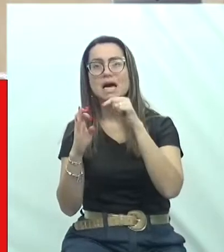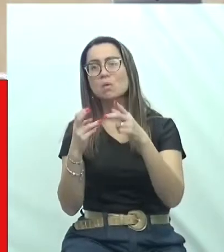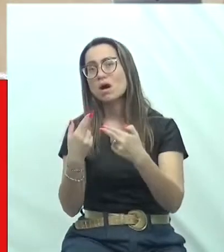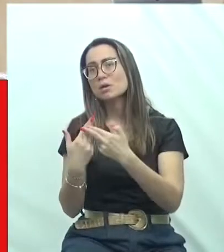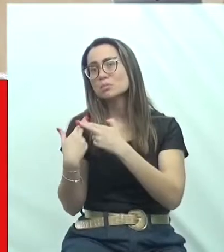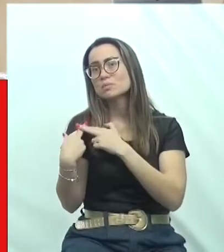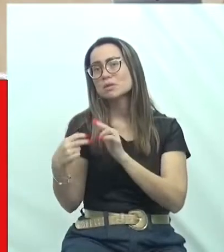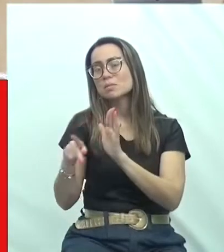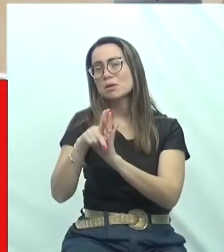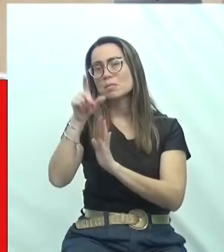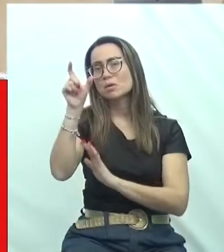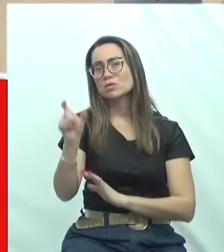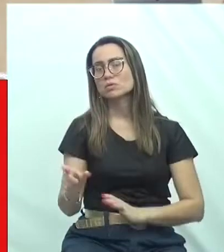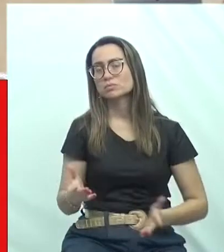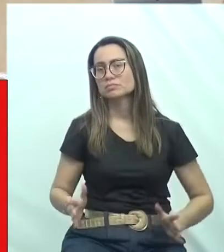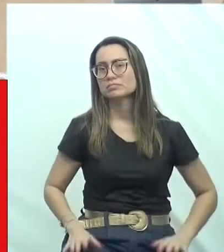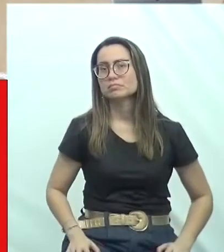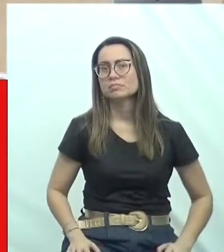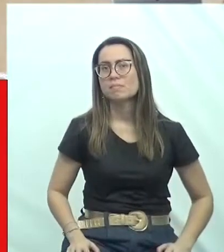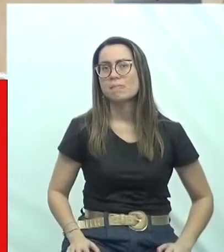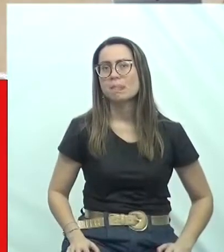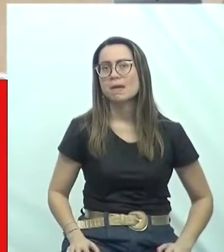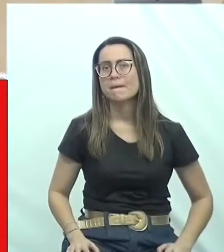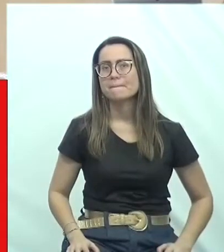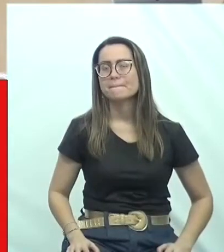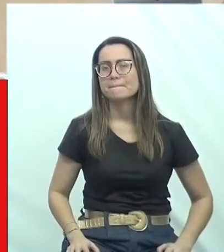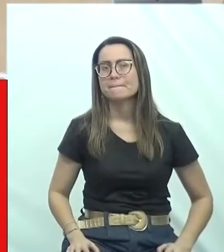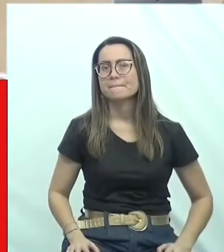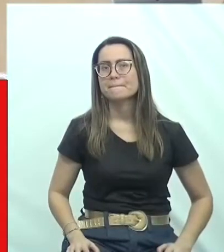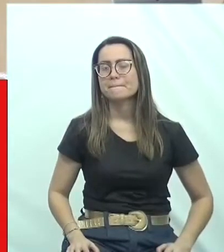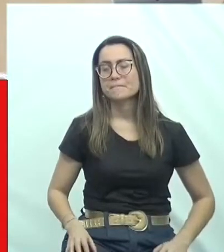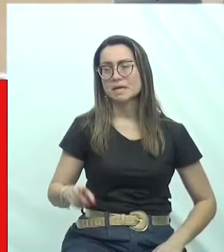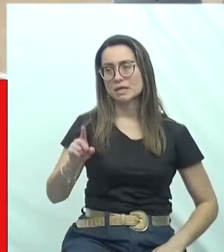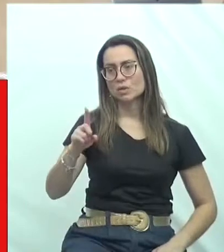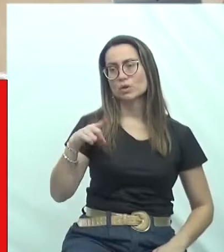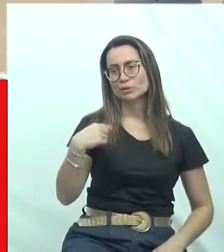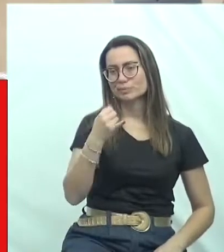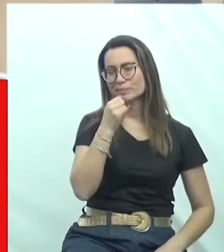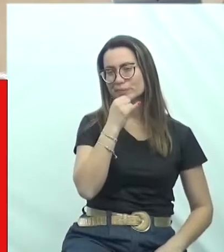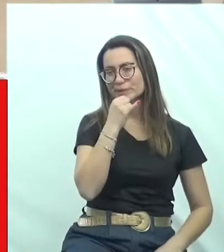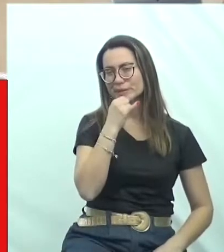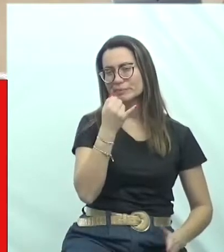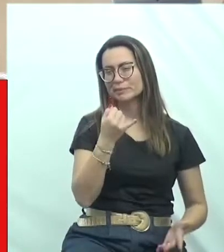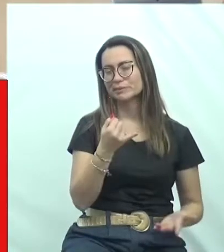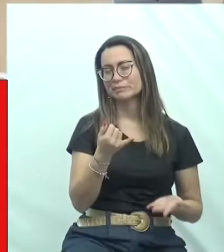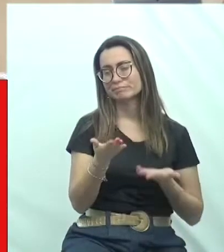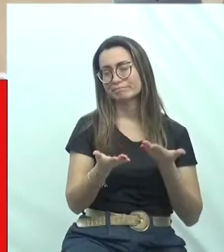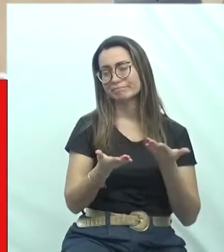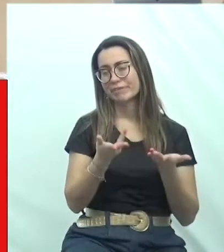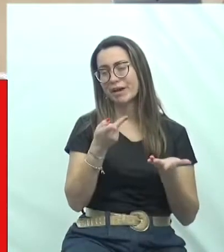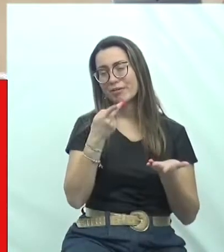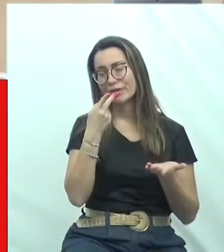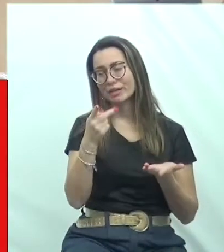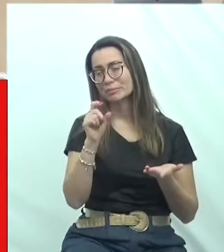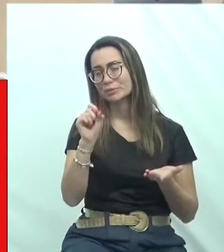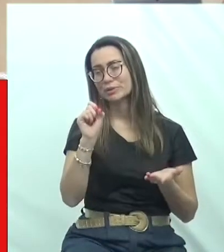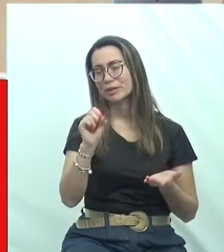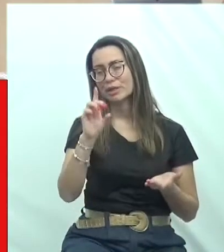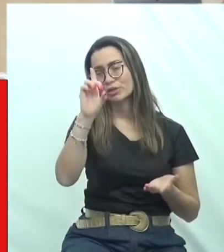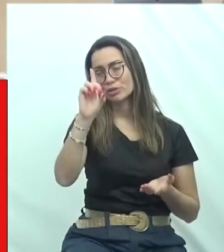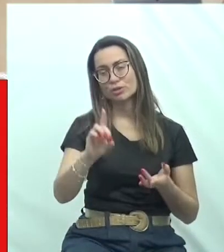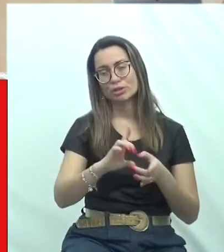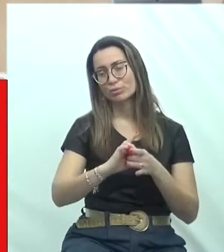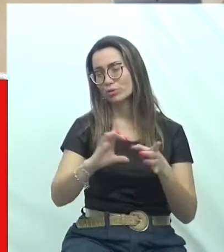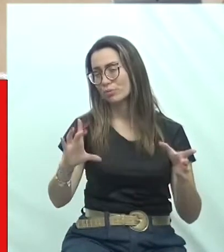talvez até tratando de direito indisponível, né, doutor Gustavo, porque aí podem ter menores na casa que são tutelados, né, e aí